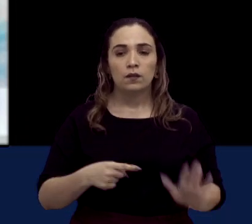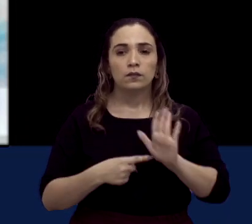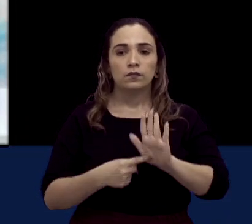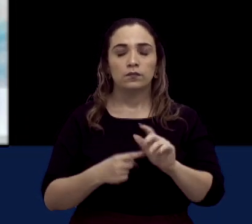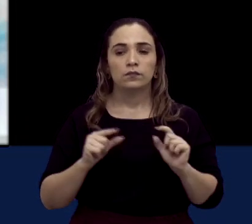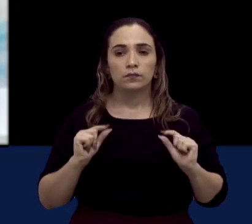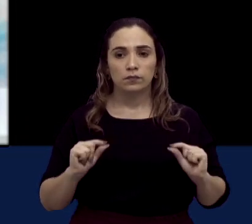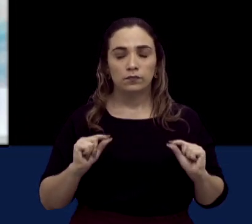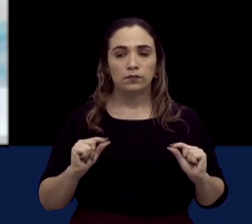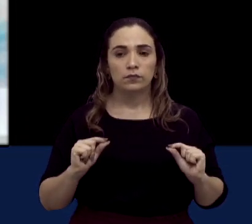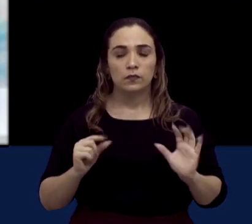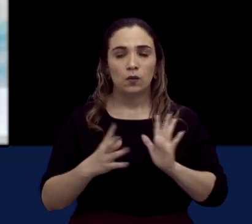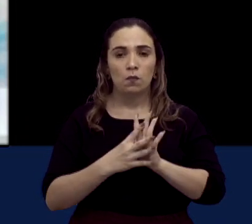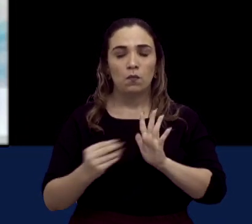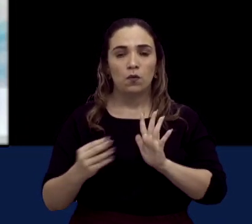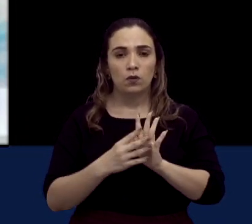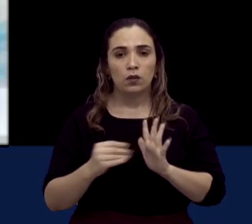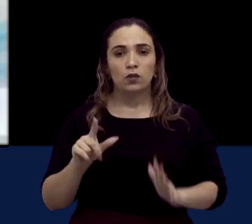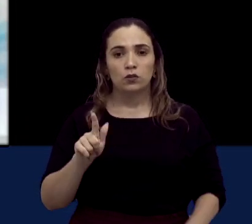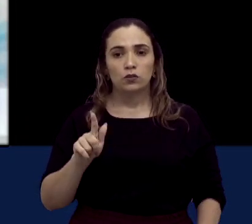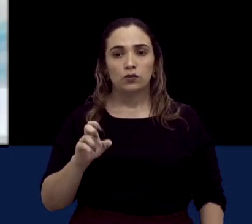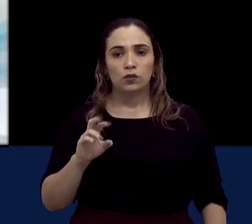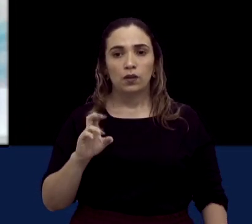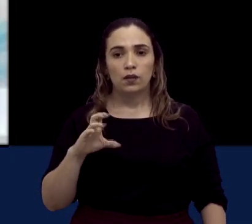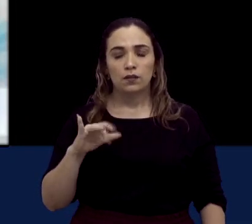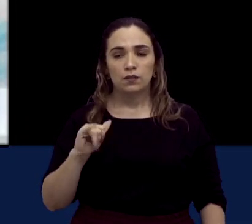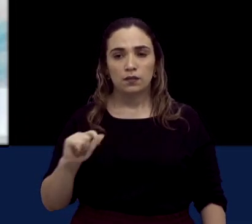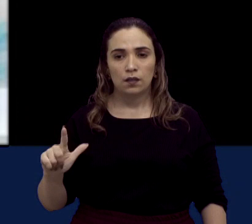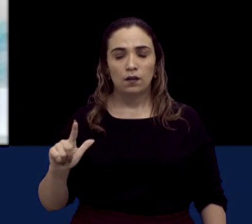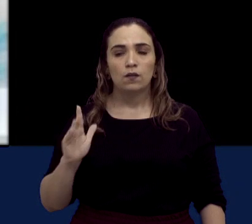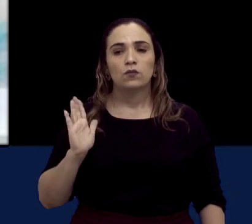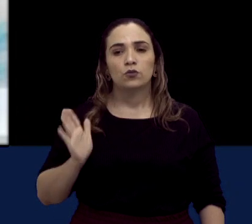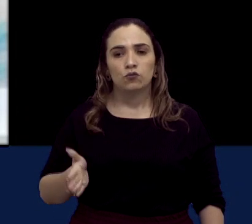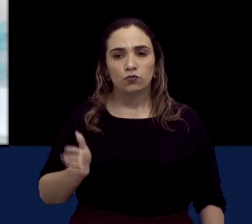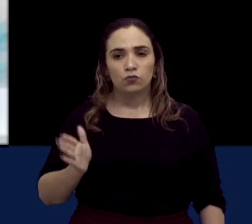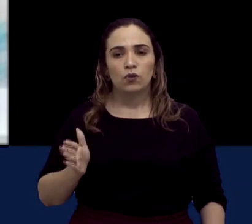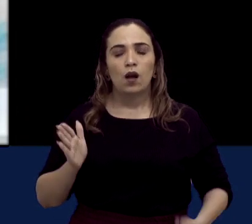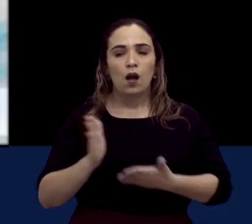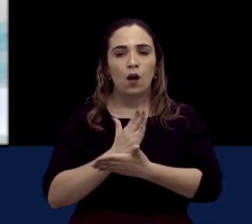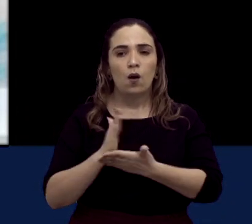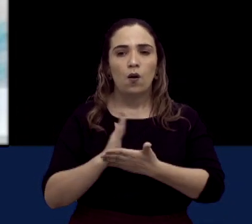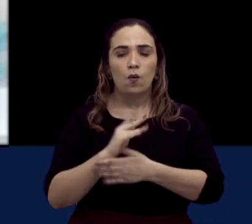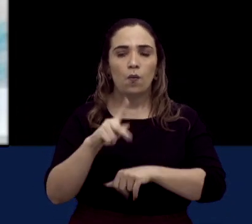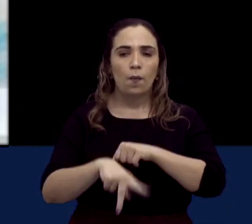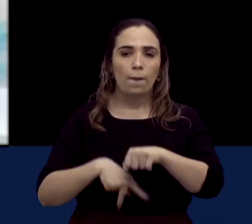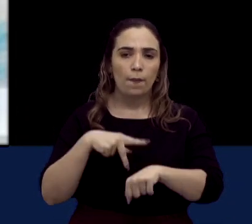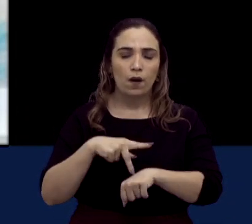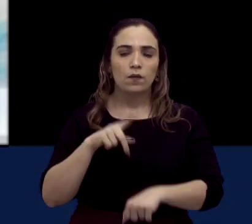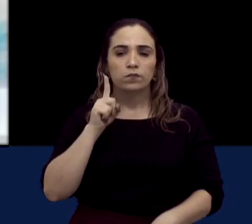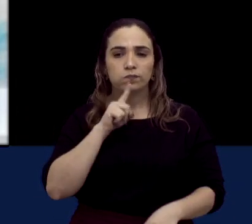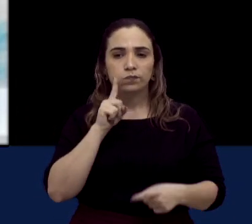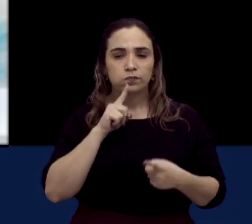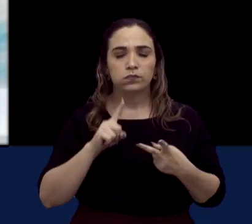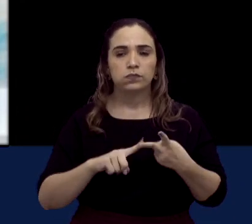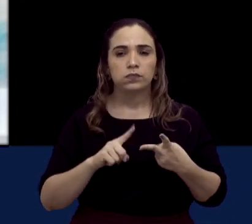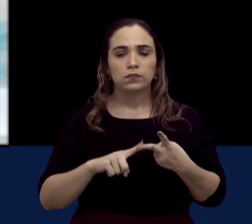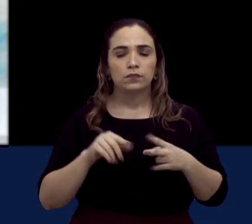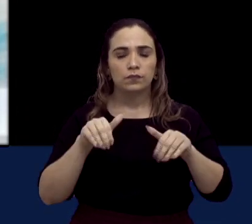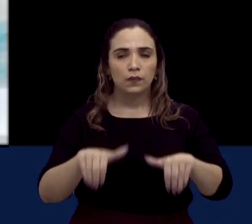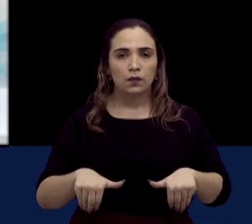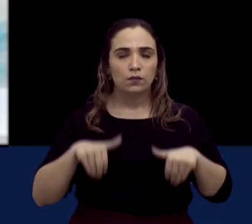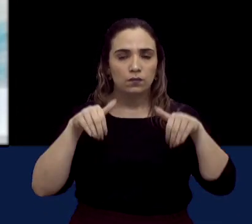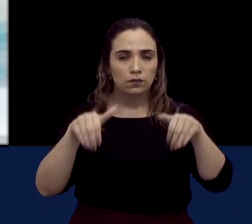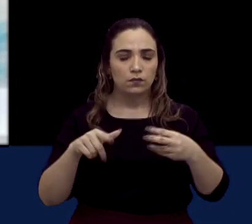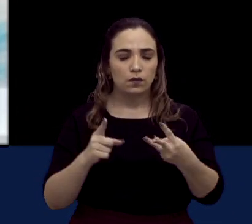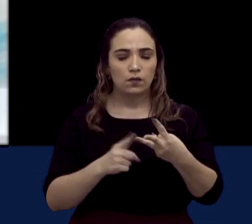solução o modelo gerencial já adotado há algum tempo em outros países, como os Estados Unidos, a Austrália